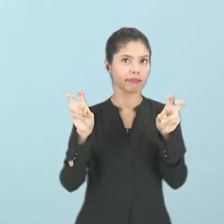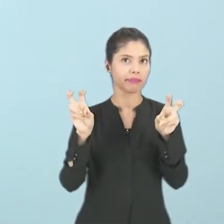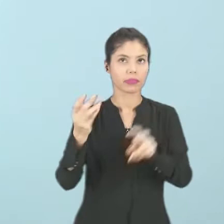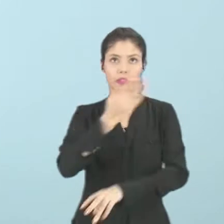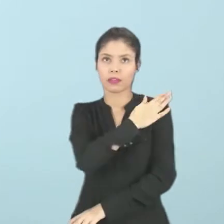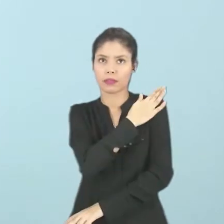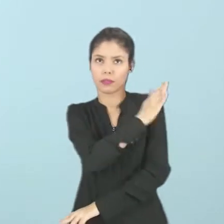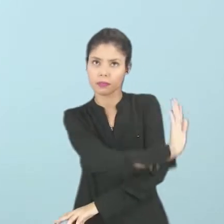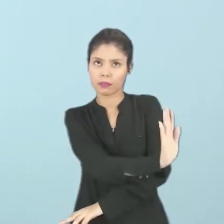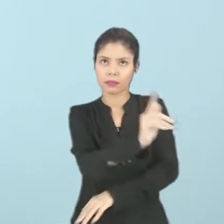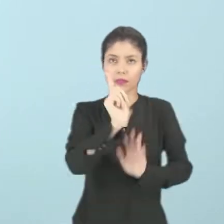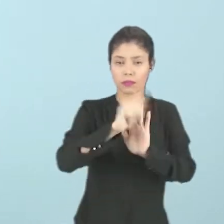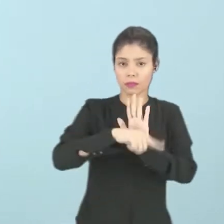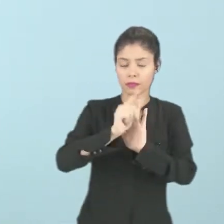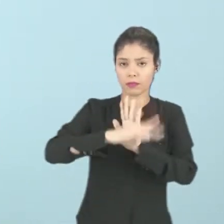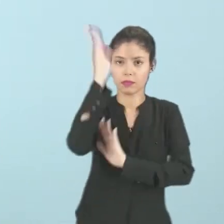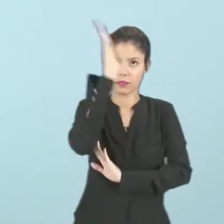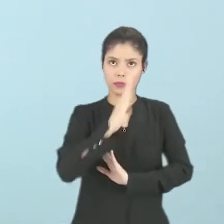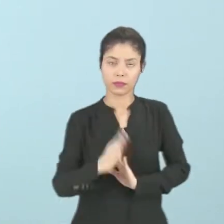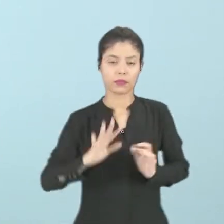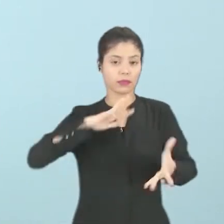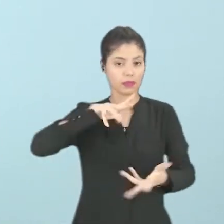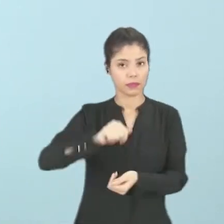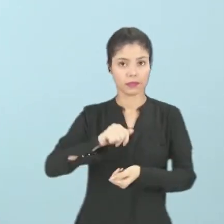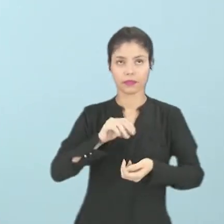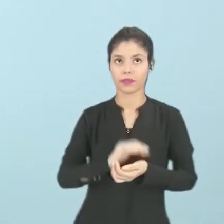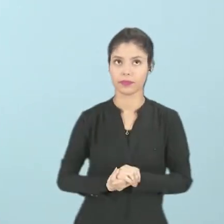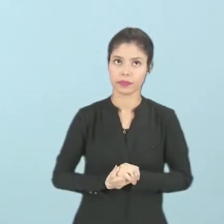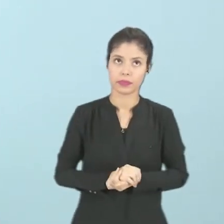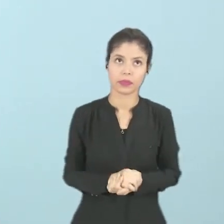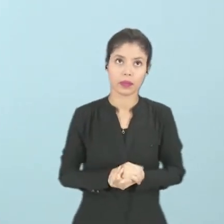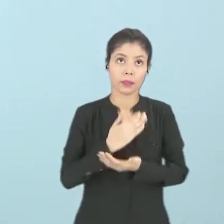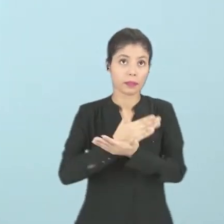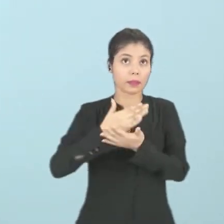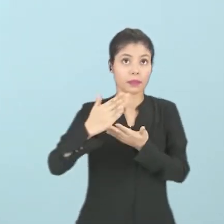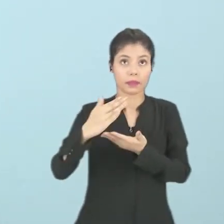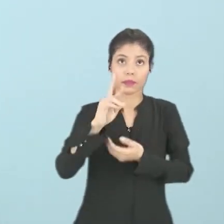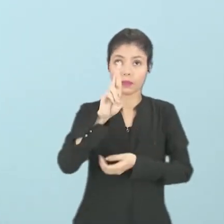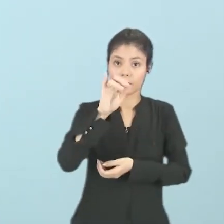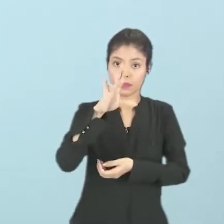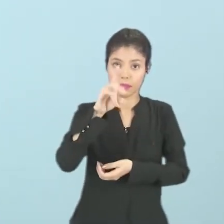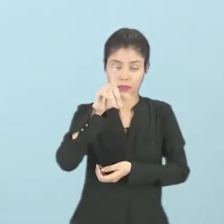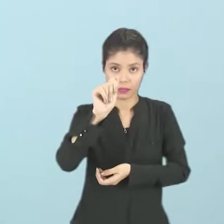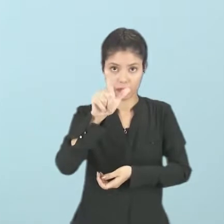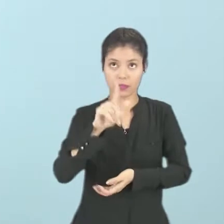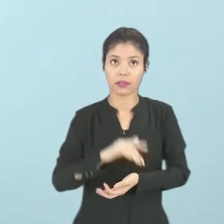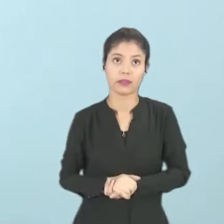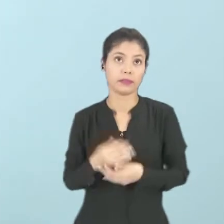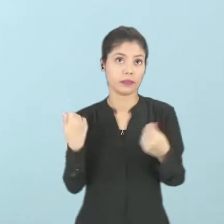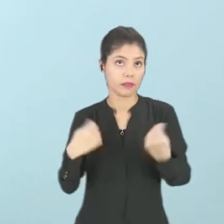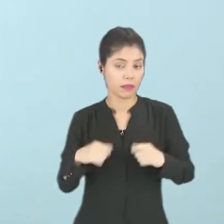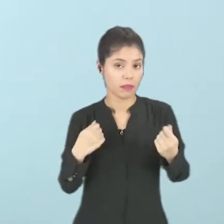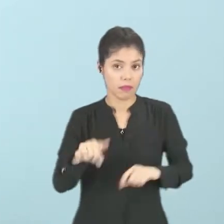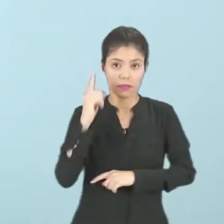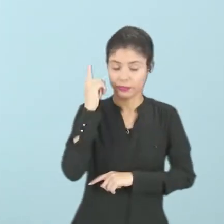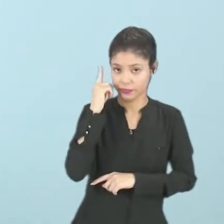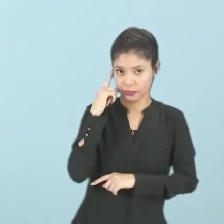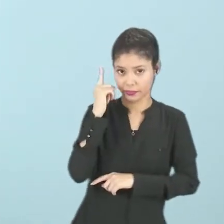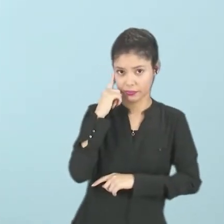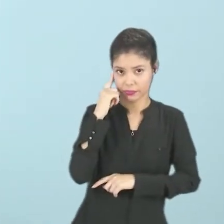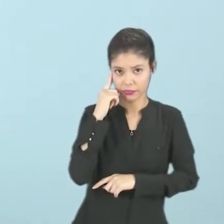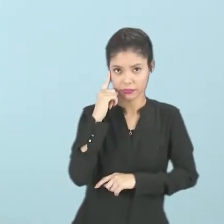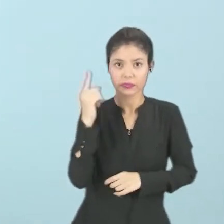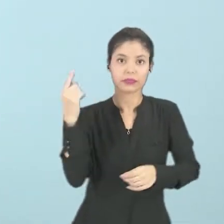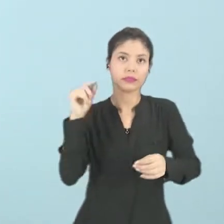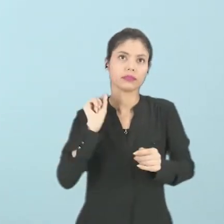racial e de gênero no Brasil e no mundo. Para iniciar, é necessário que vocês entendam sobre a